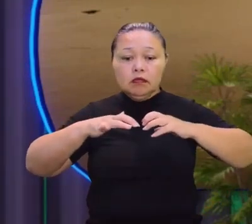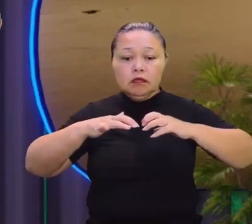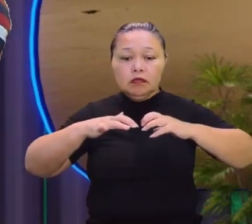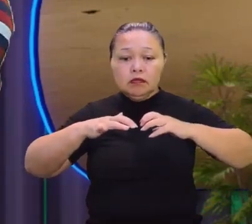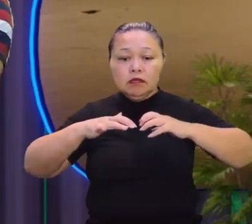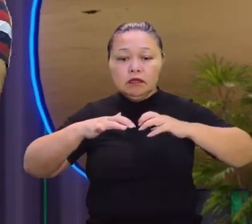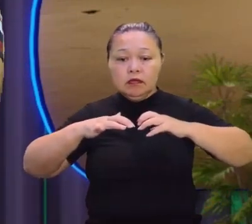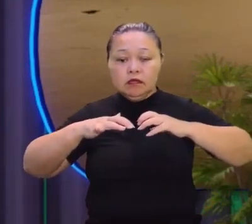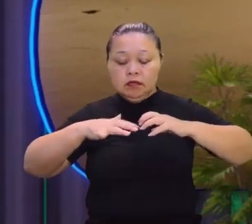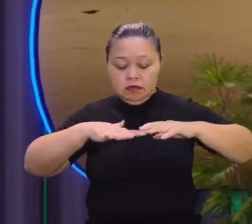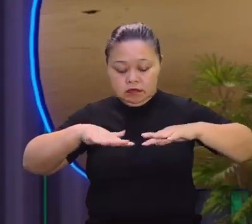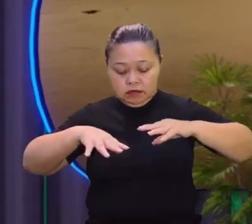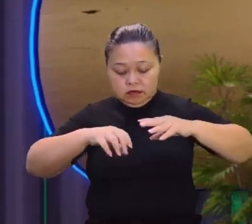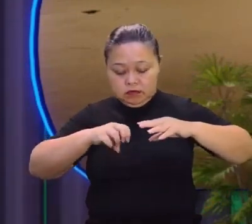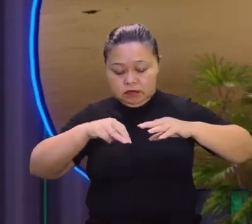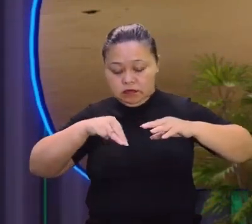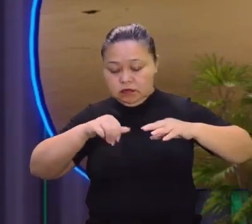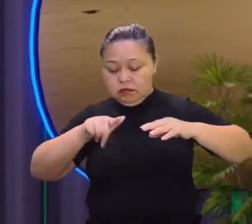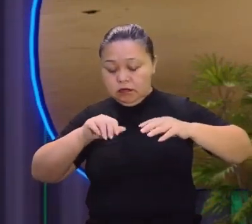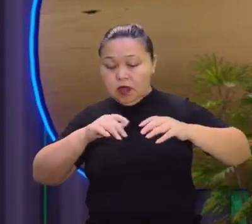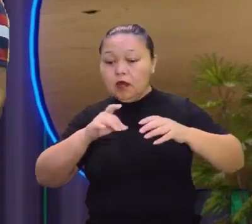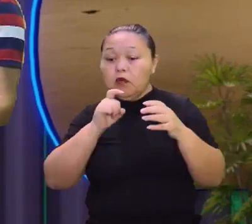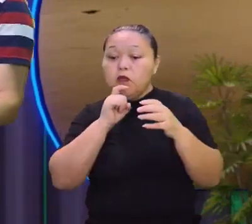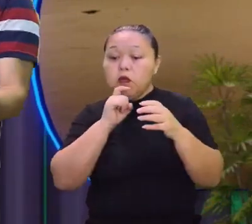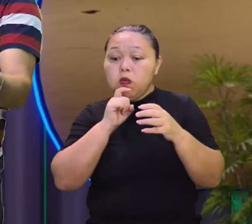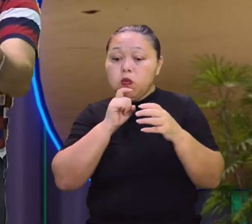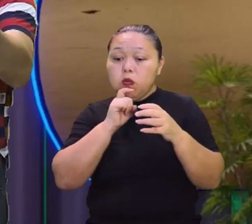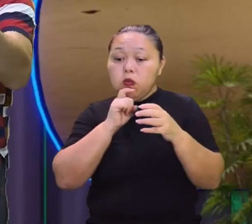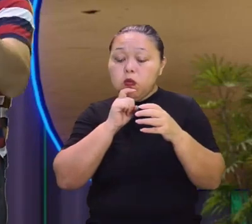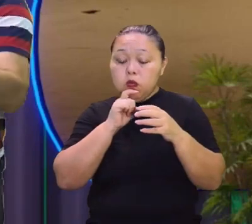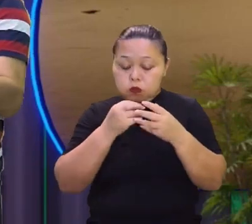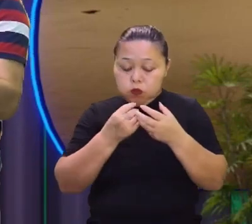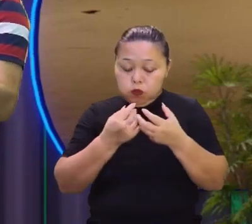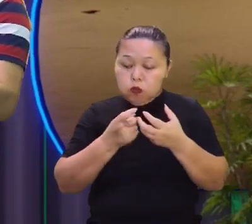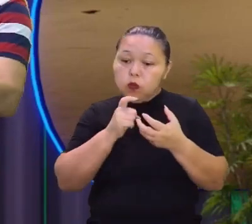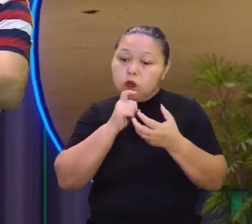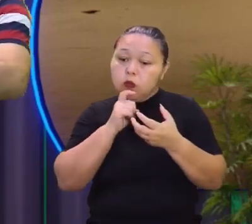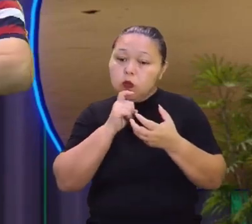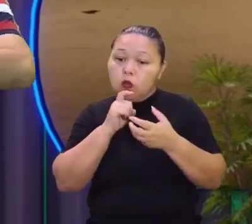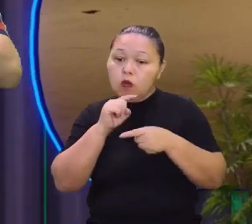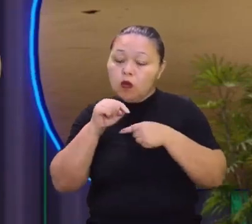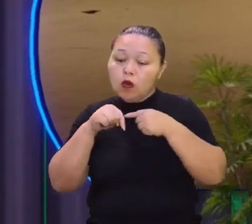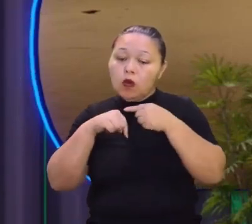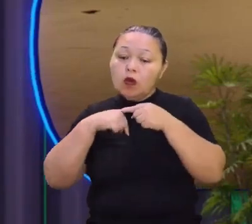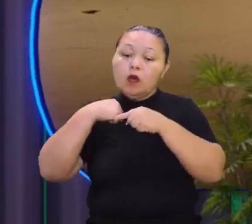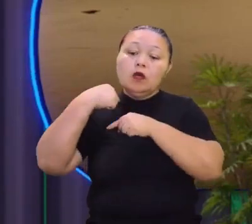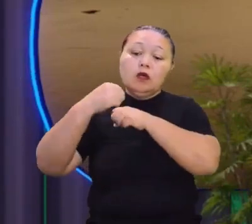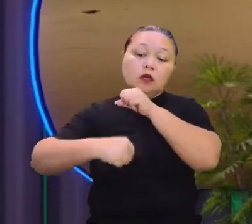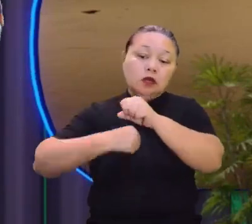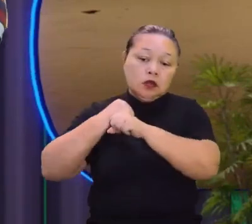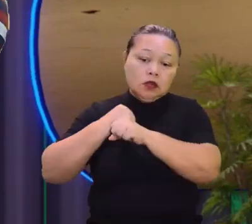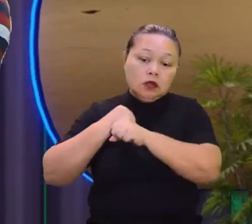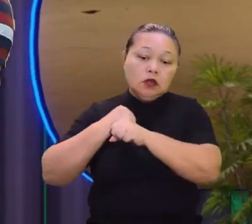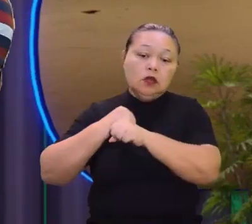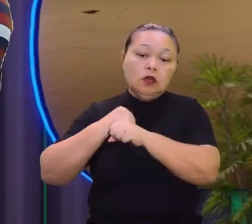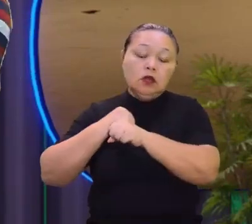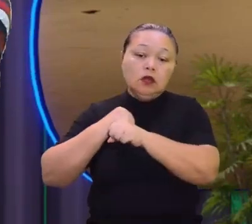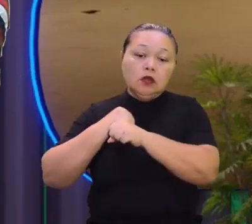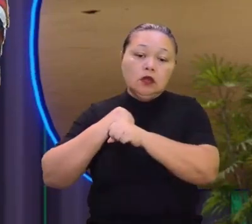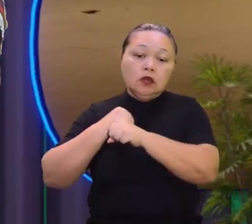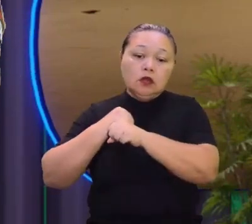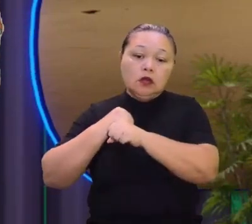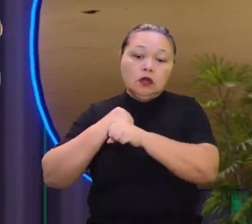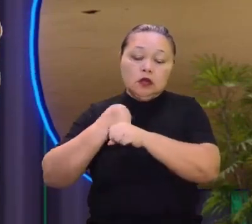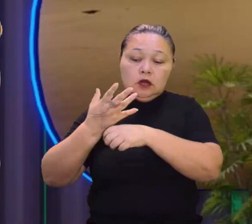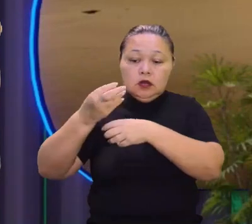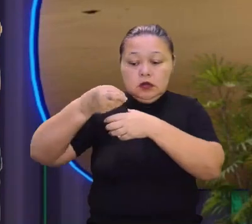o magma ainda está em fase de resfriamento aqui, resfria, passa milhões e milhões de anos, ele